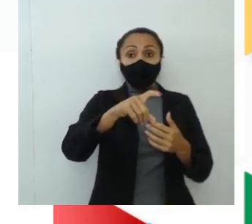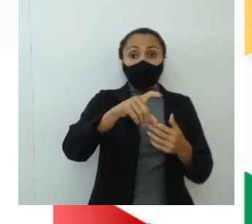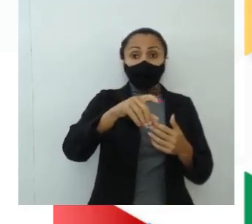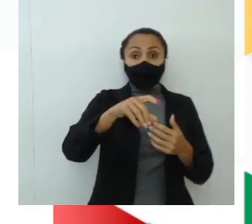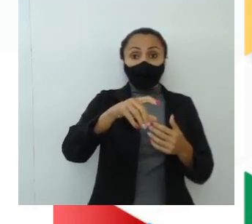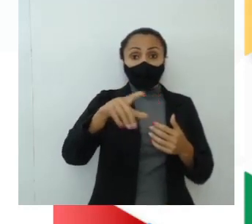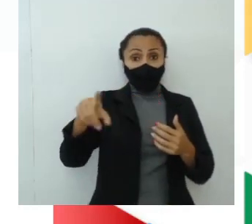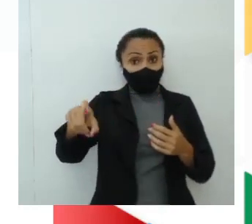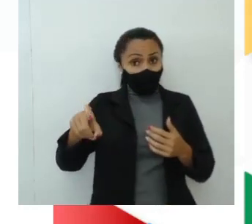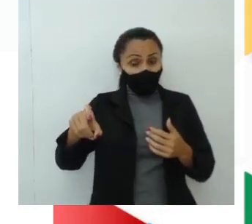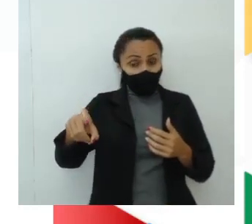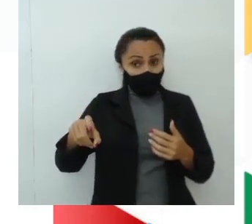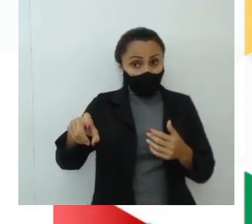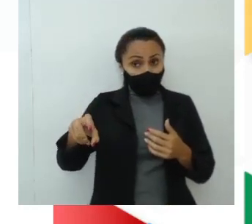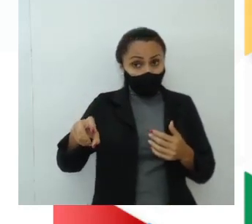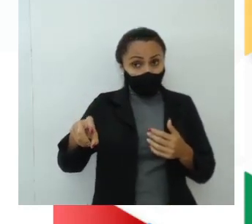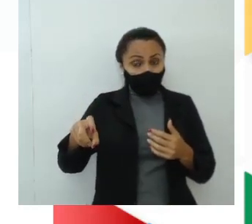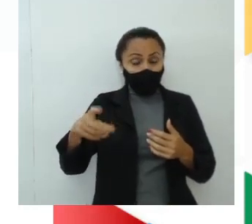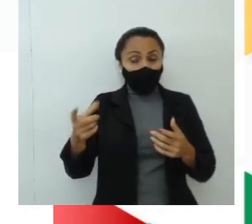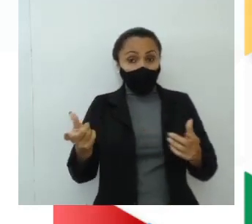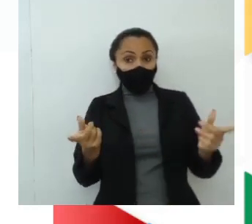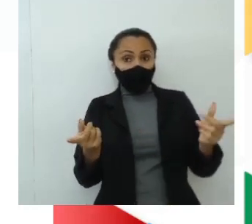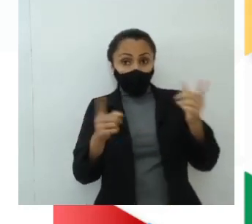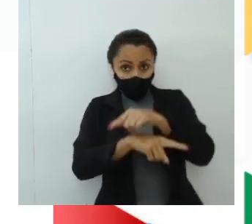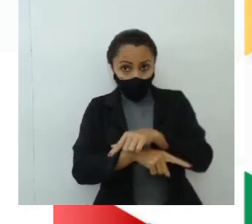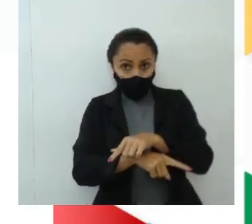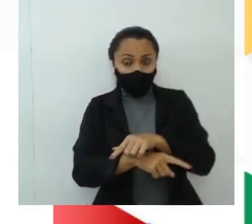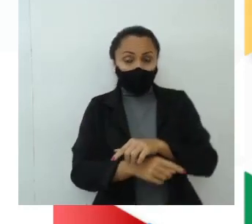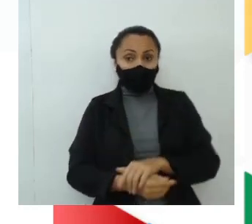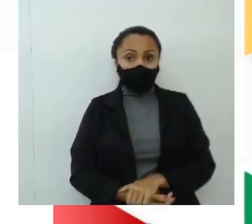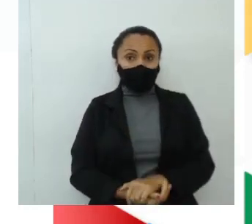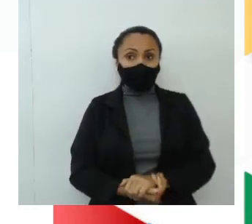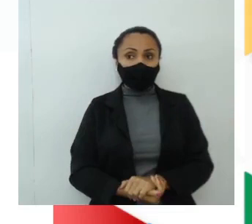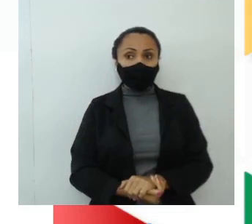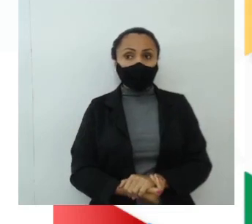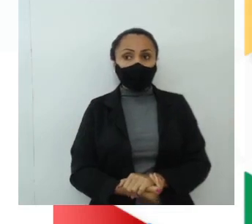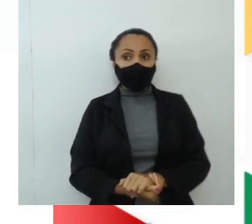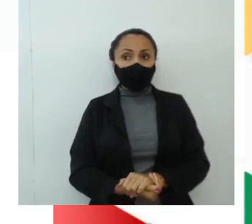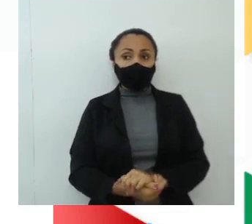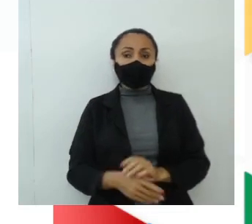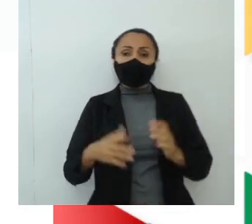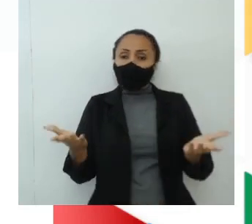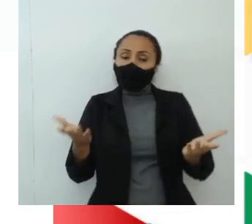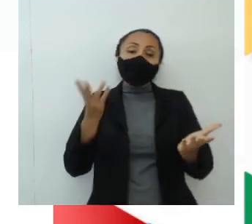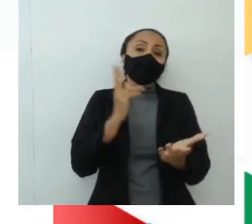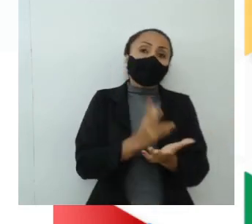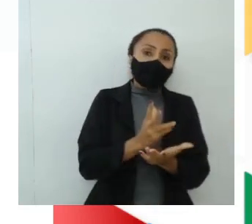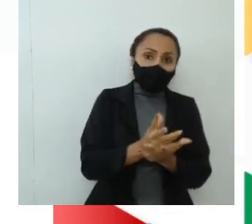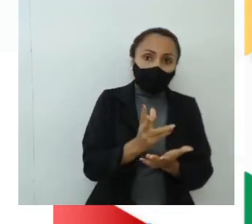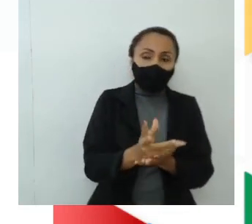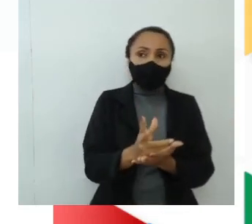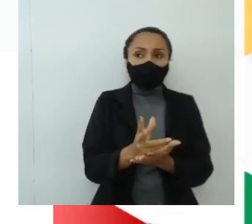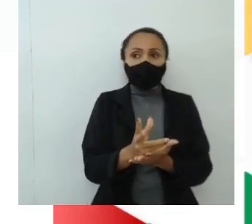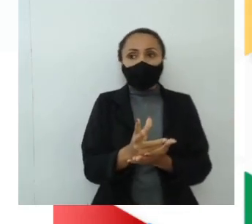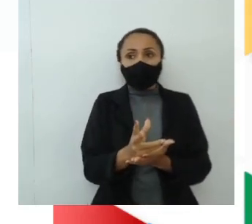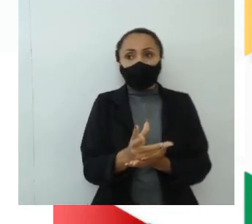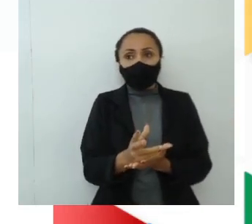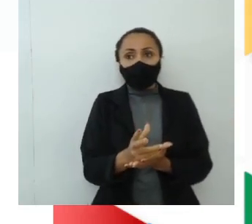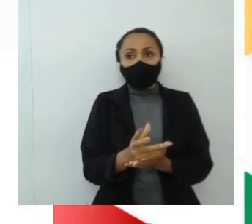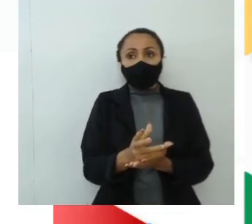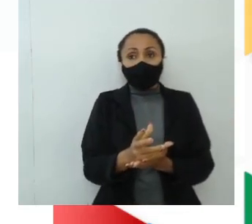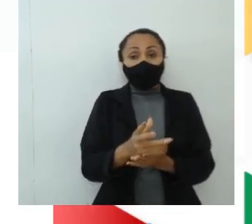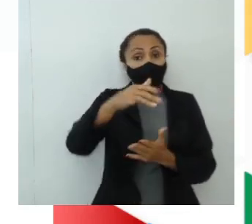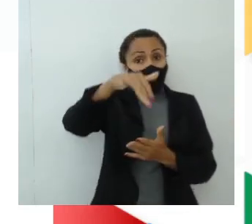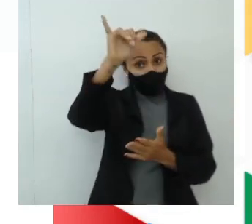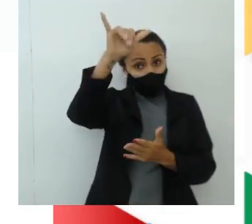ó? Tá vendo? Mudou e manteve a coordenada